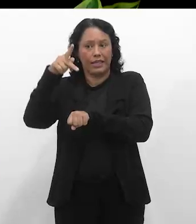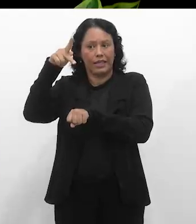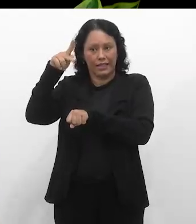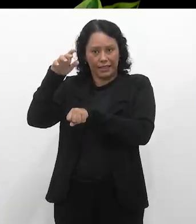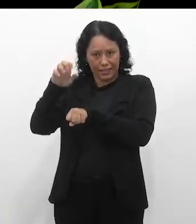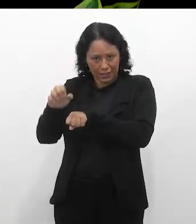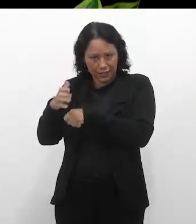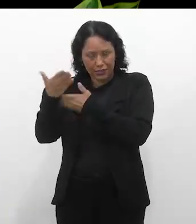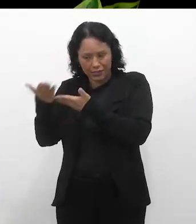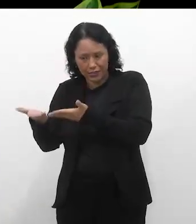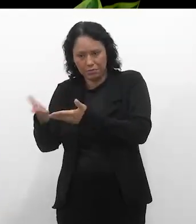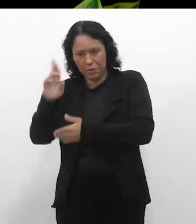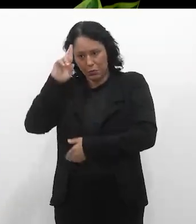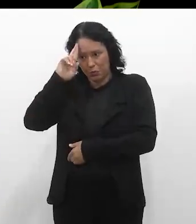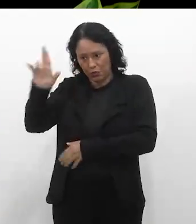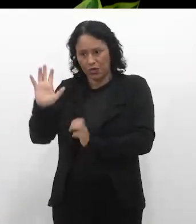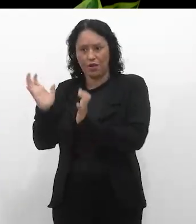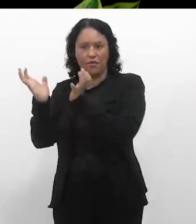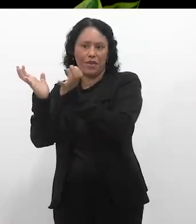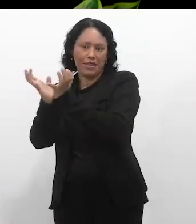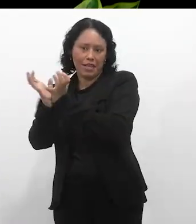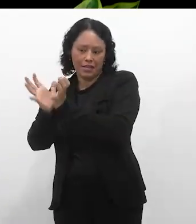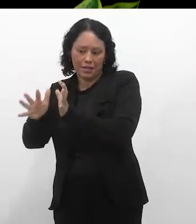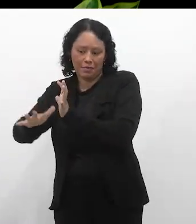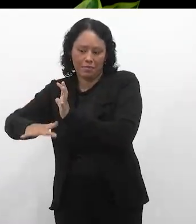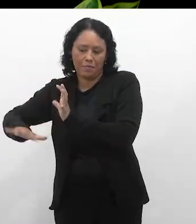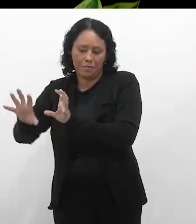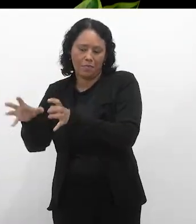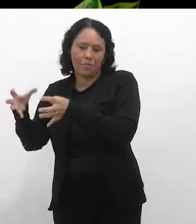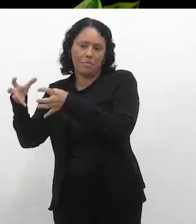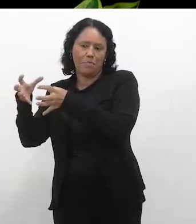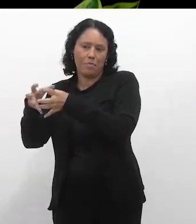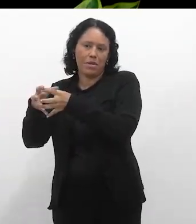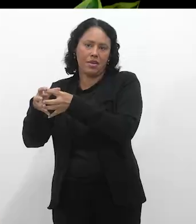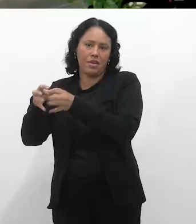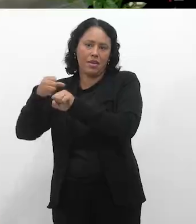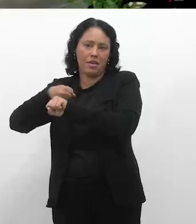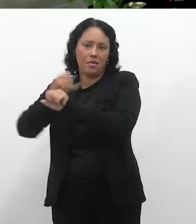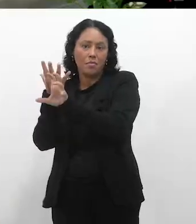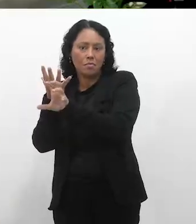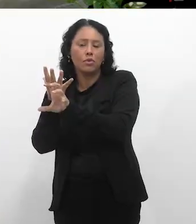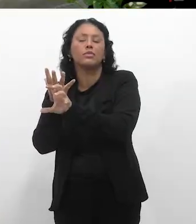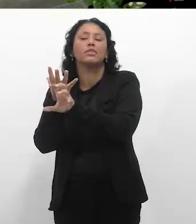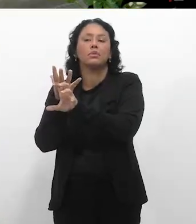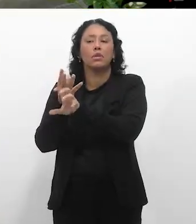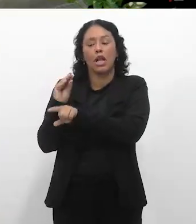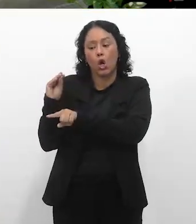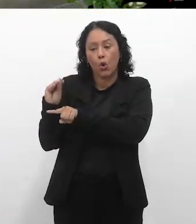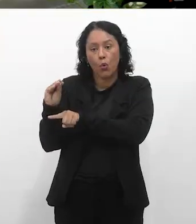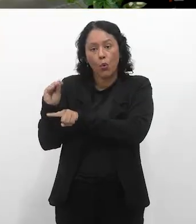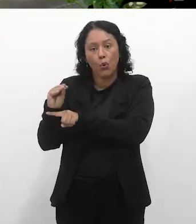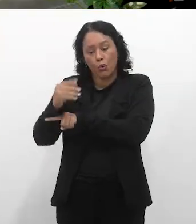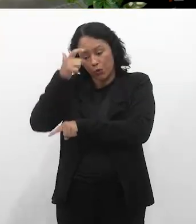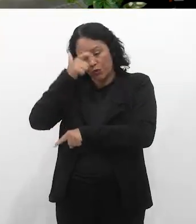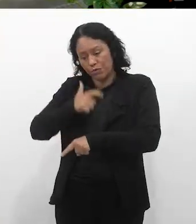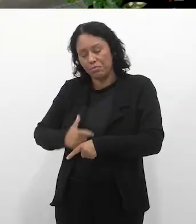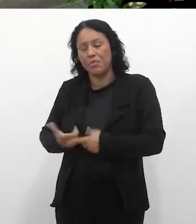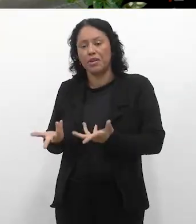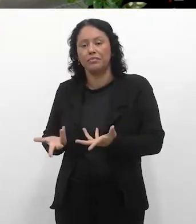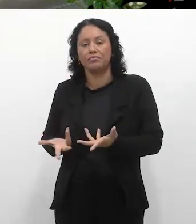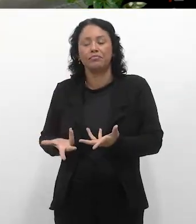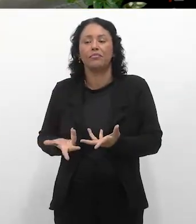que era na época, né, o chefe da equipe, né, dessa equipe multidisciplinar que cuidou de